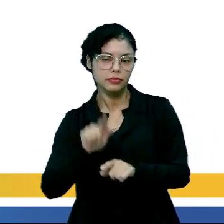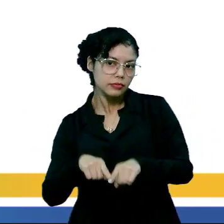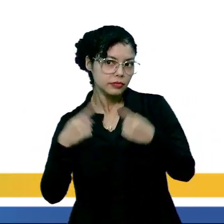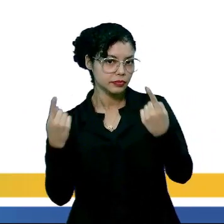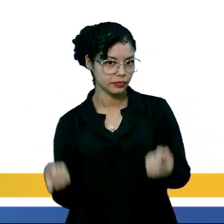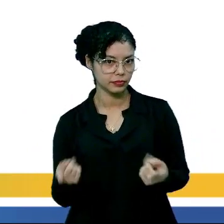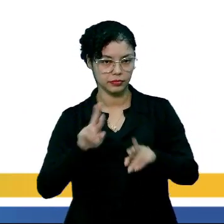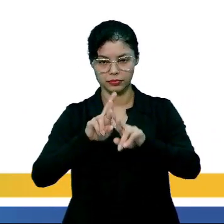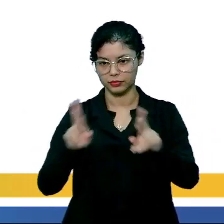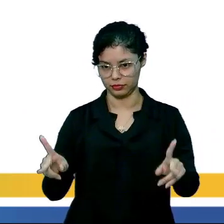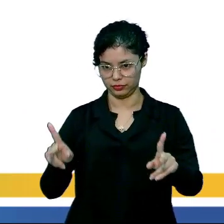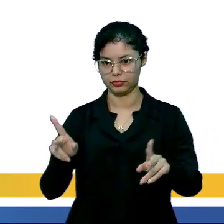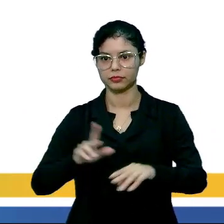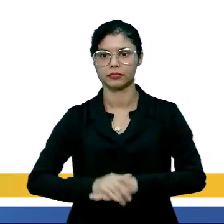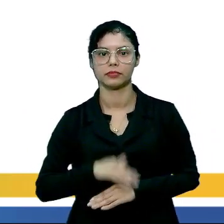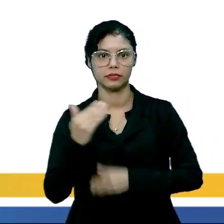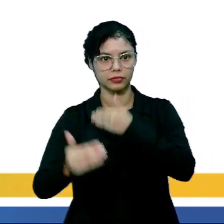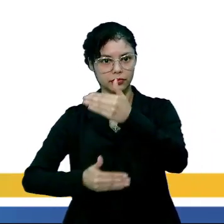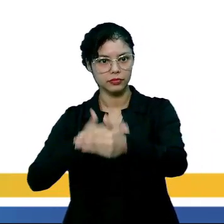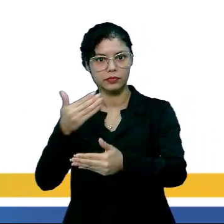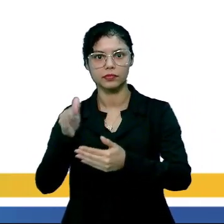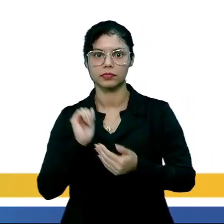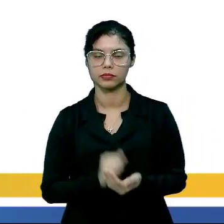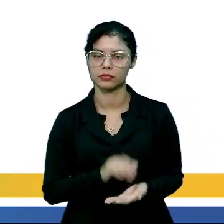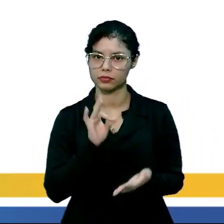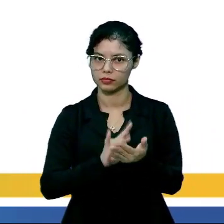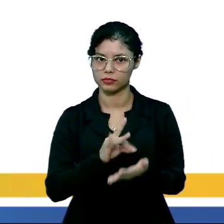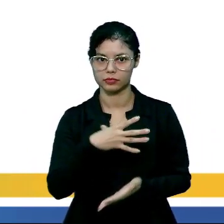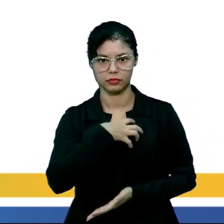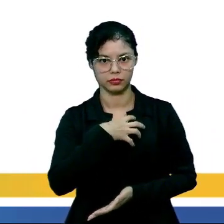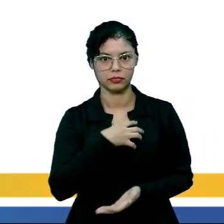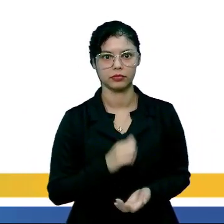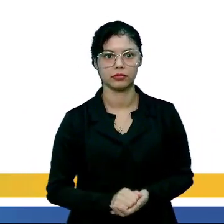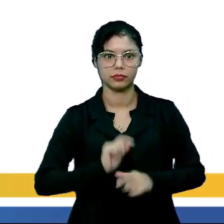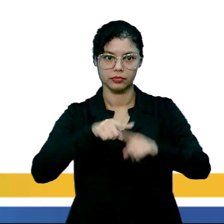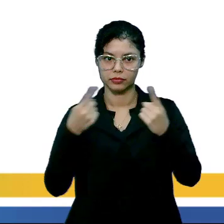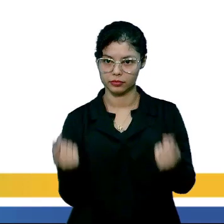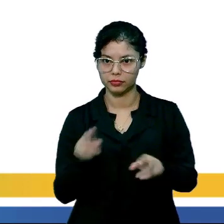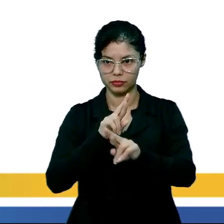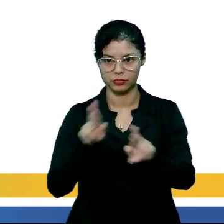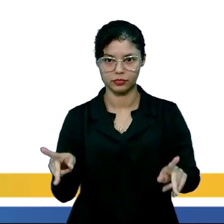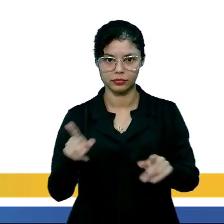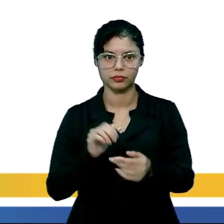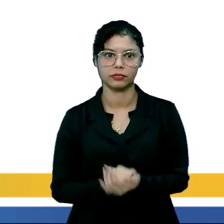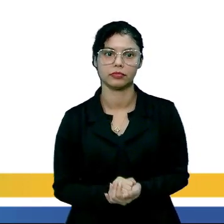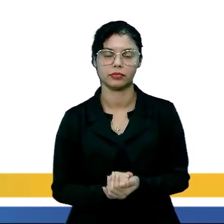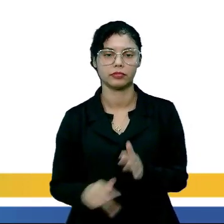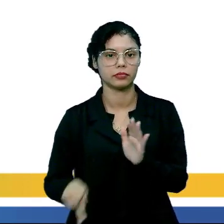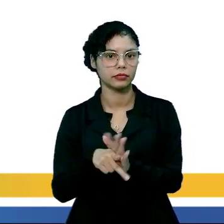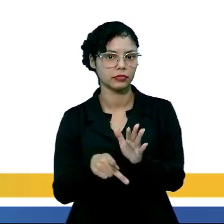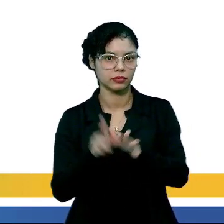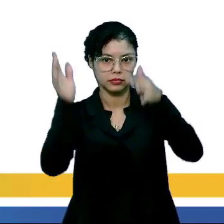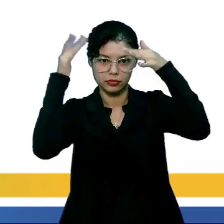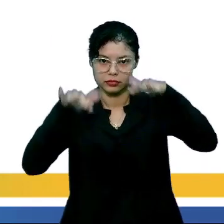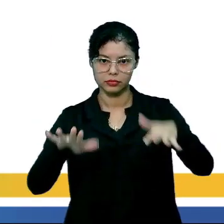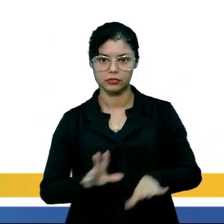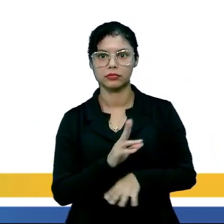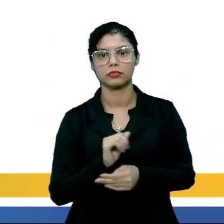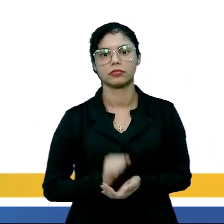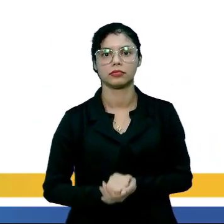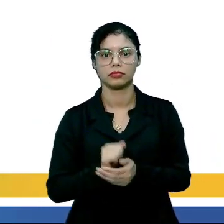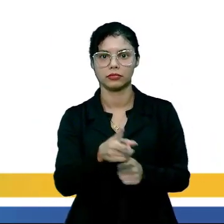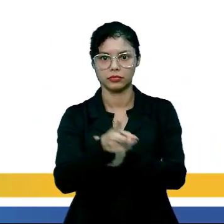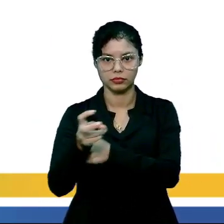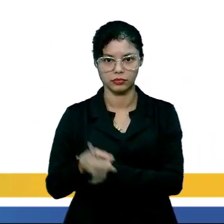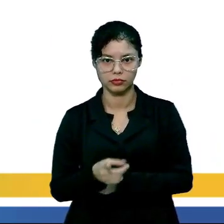realista, obviamente, né, que se desenvolve no mesmo momento. No entanto, a diferença essencial é que o